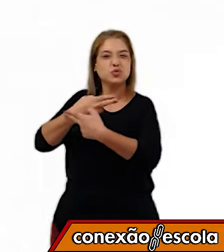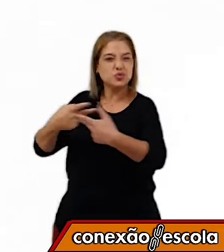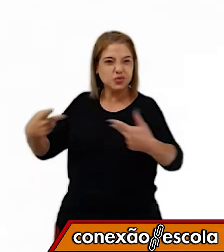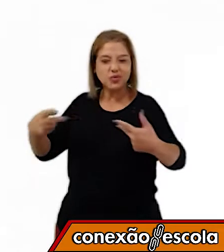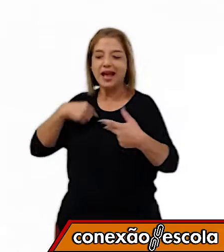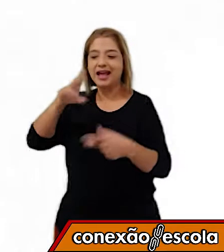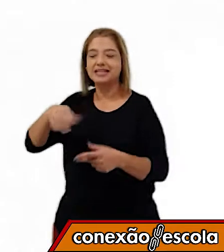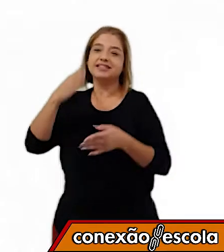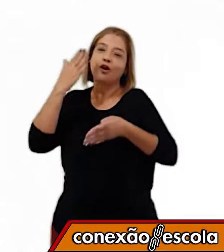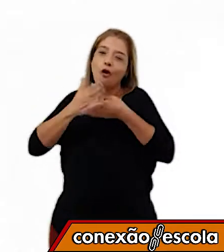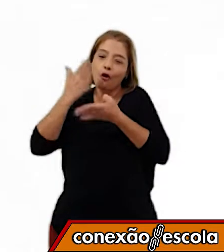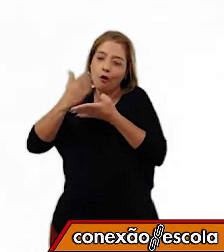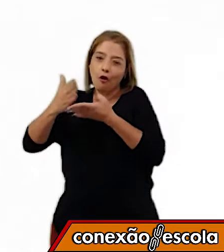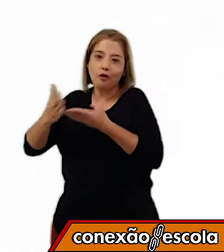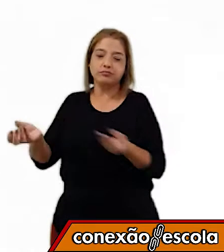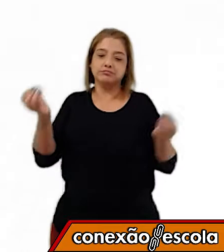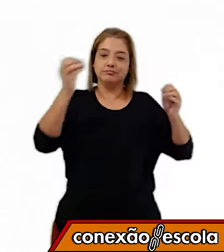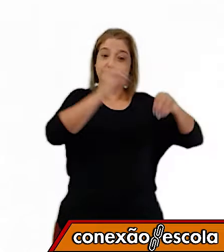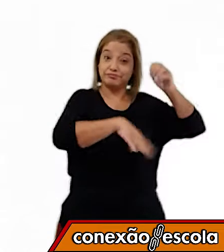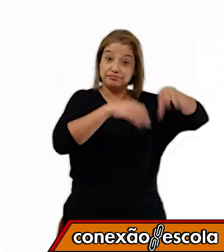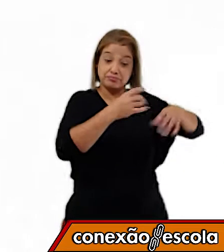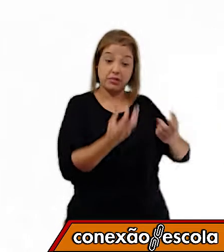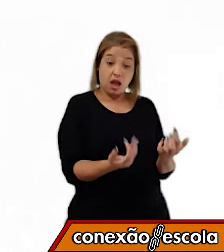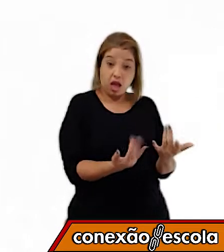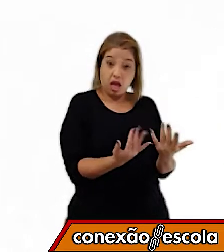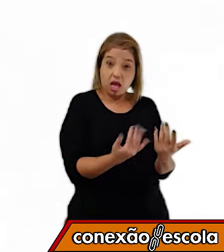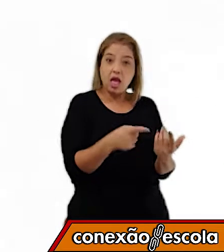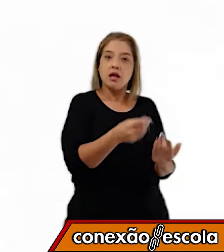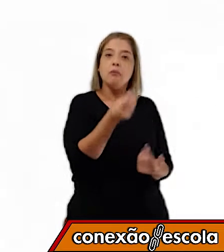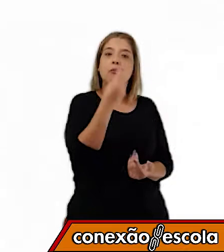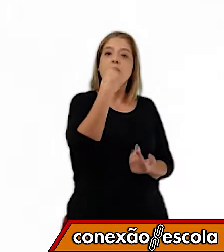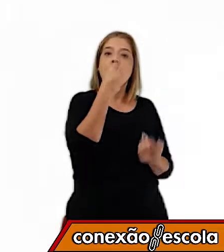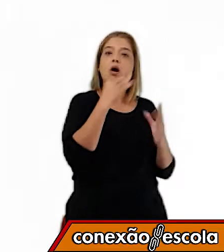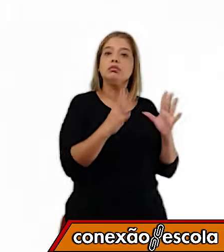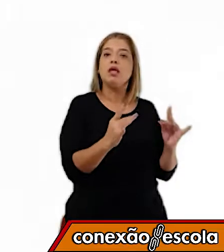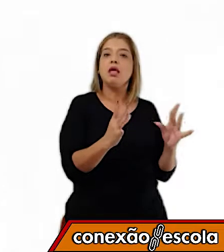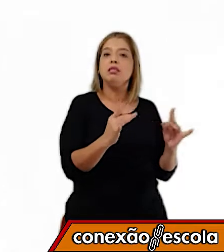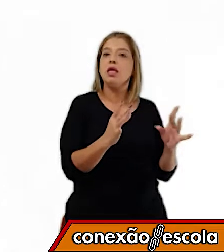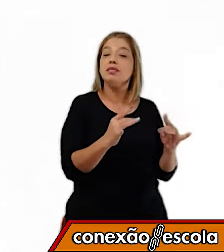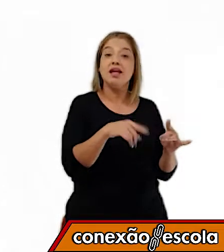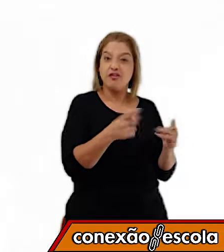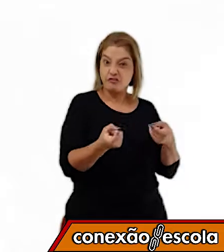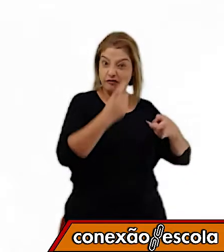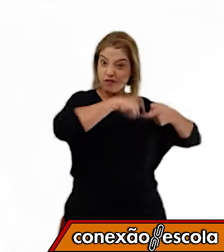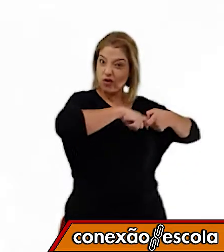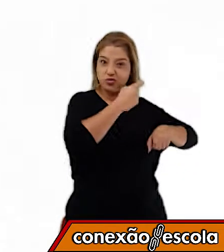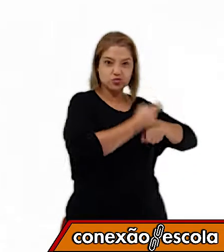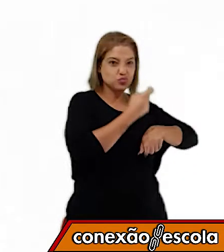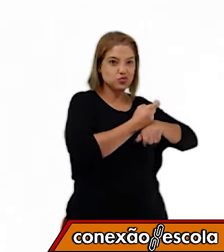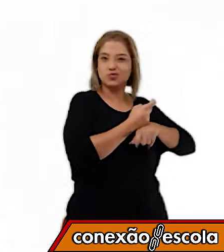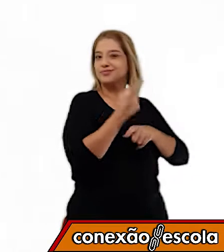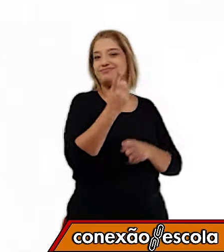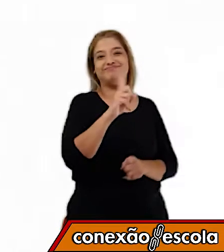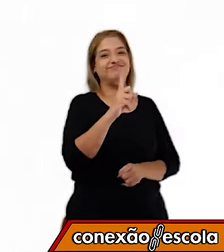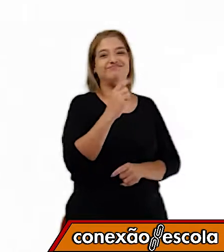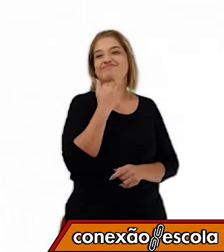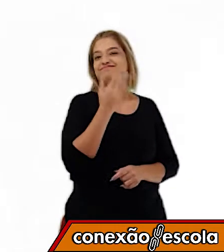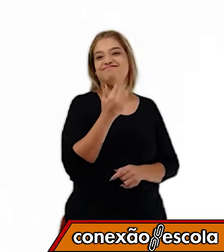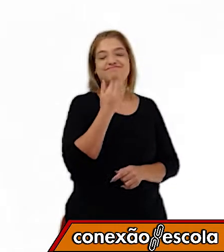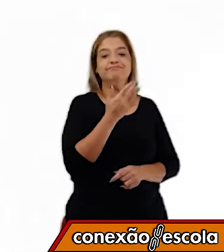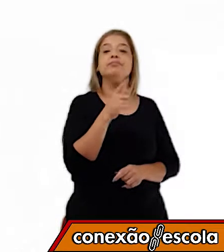e, uma vez cozidos, ficam moles, de modo que não é possível desfazer isso. Essa é uma